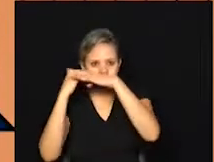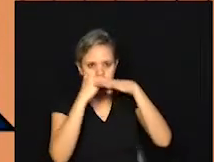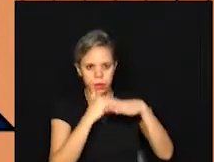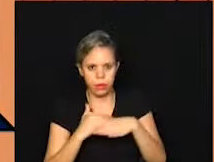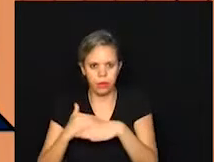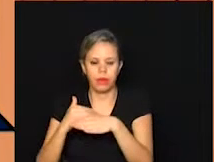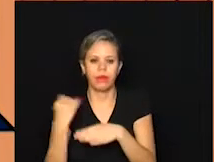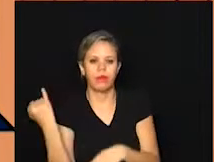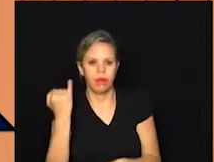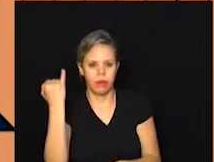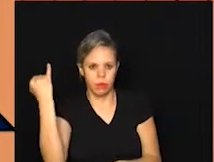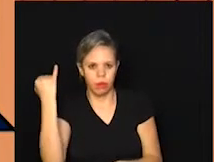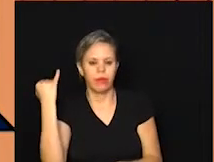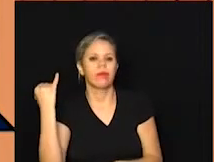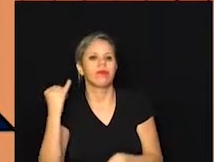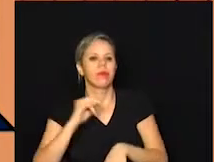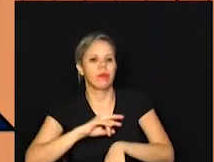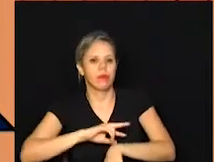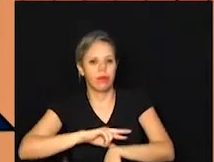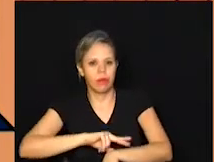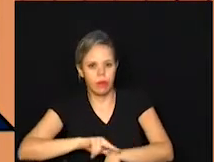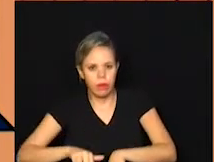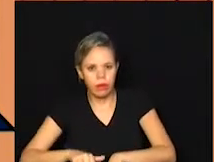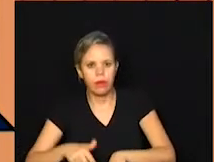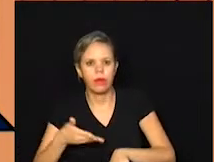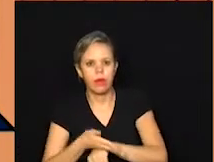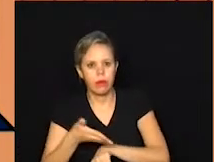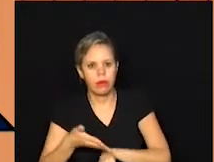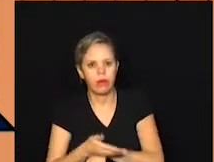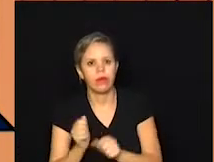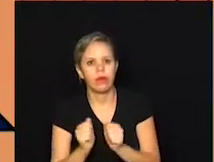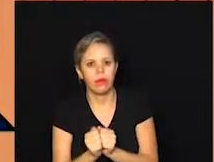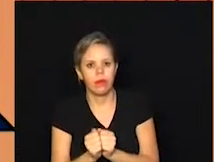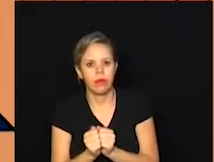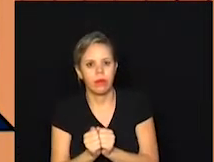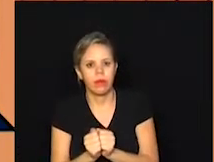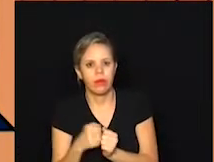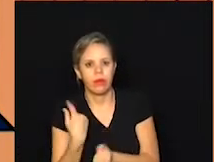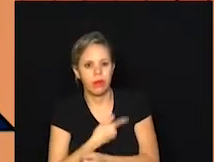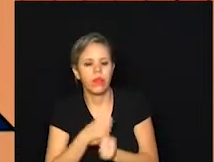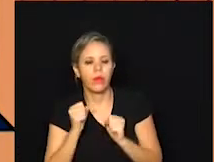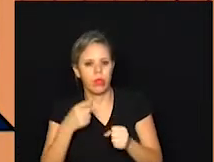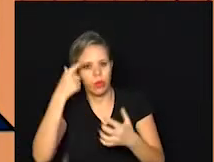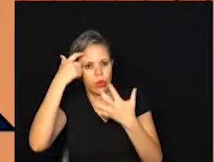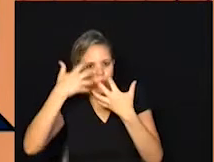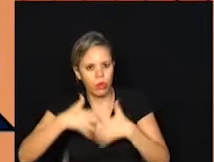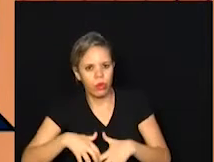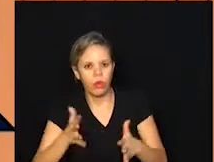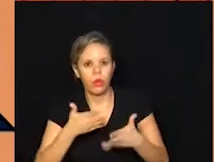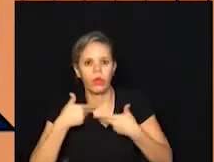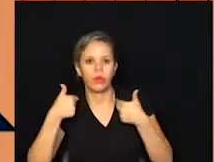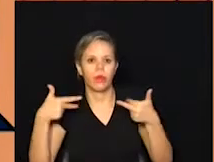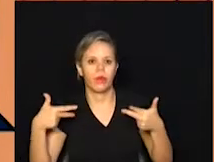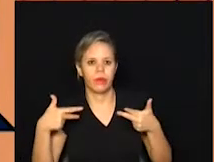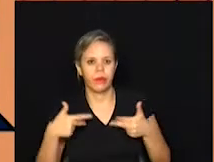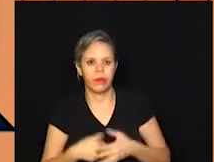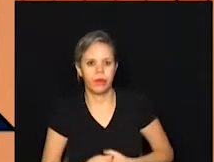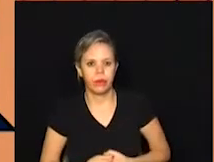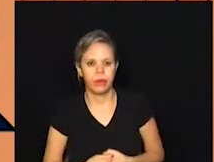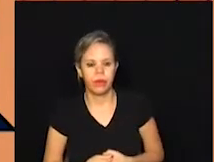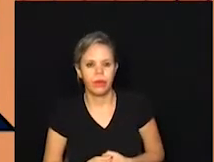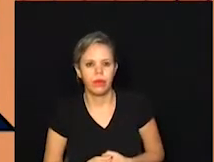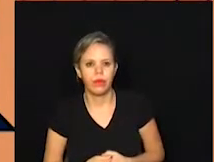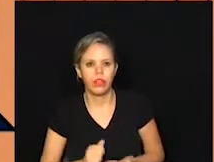é importantíssimo que ela tenha assento e que participe aqui conosco também, para a gente poder pensar em melhorias no âmbito